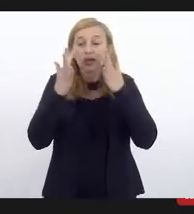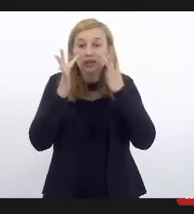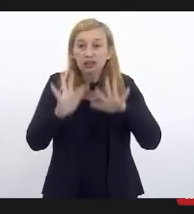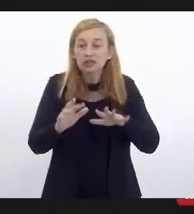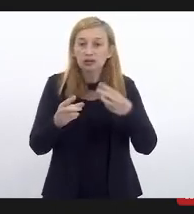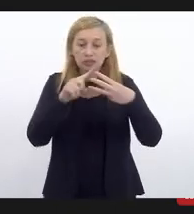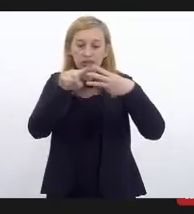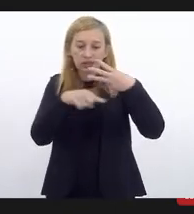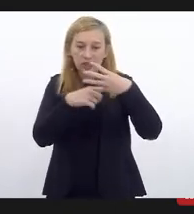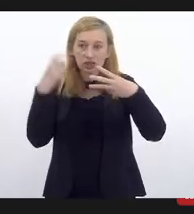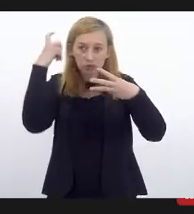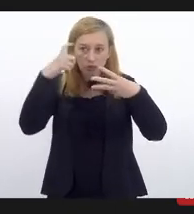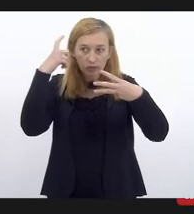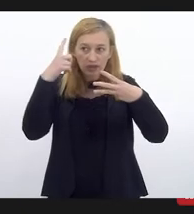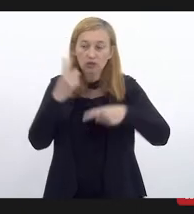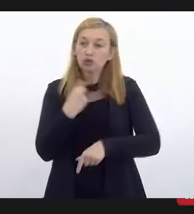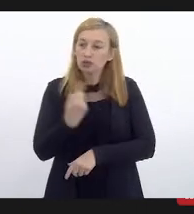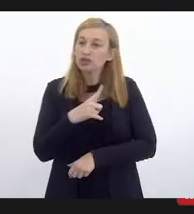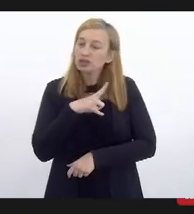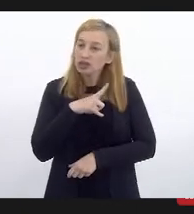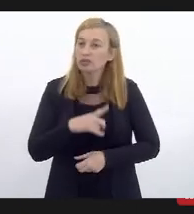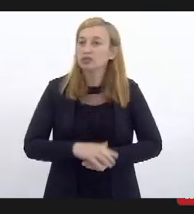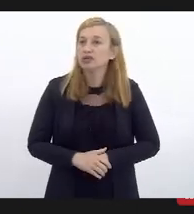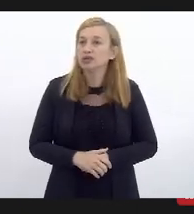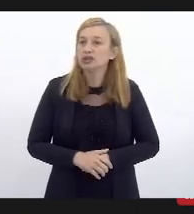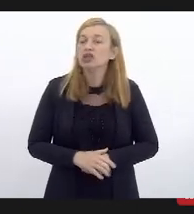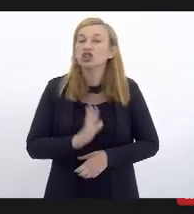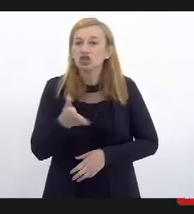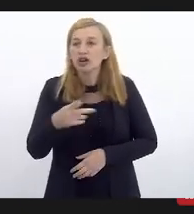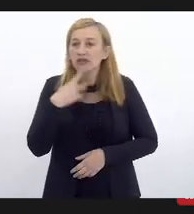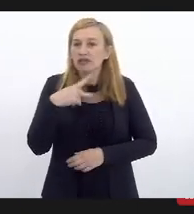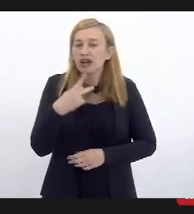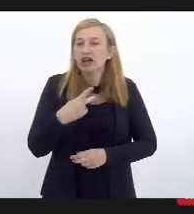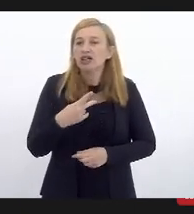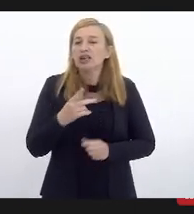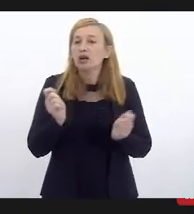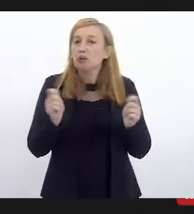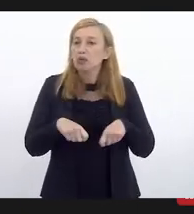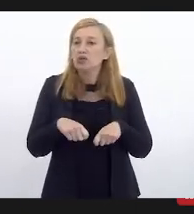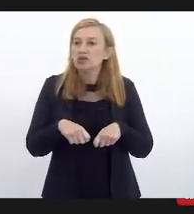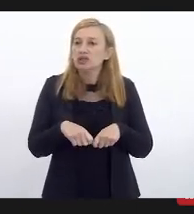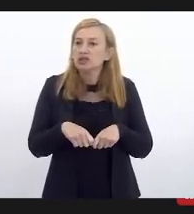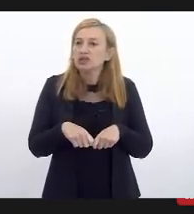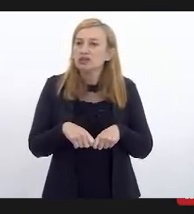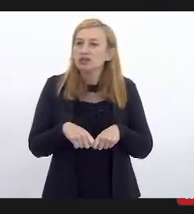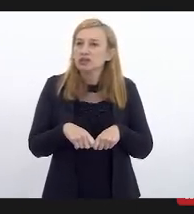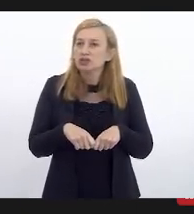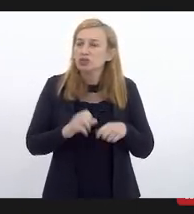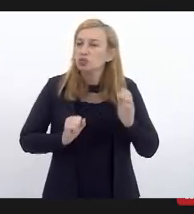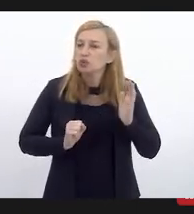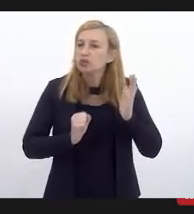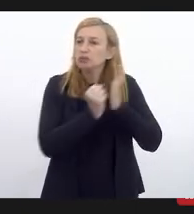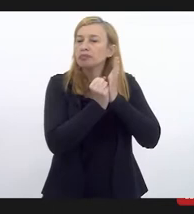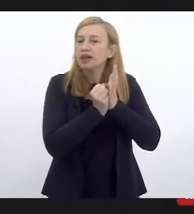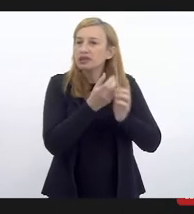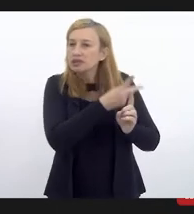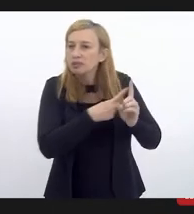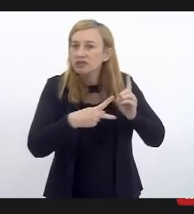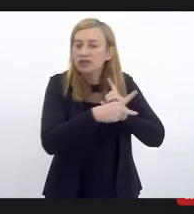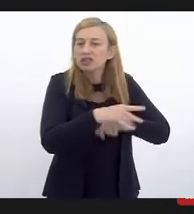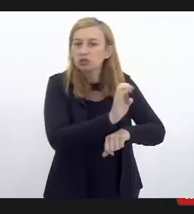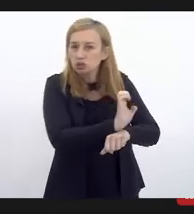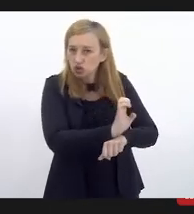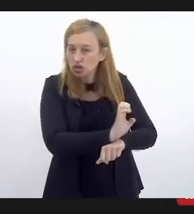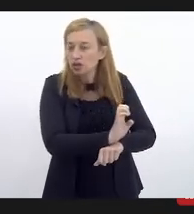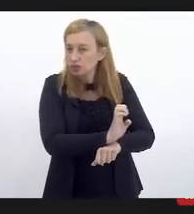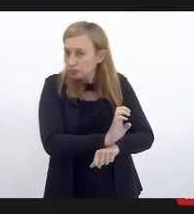para três pontos de preocupação que a gente tem. É, já foi falado da possível do impacto na Previdência do Estado.